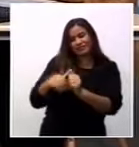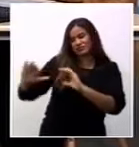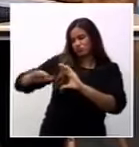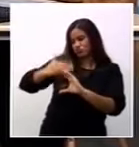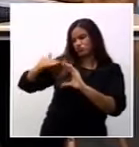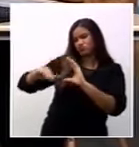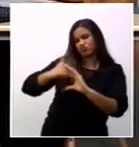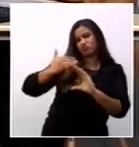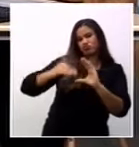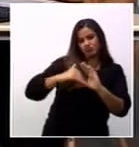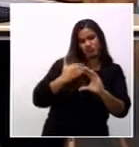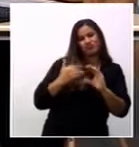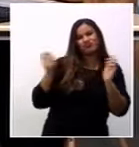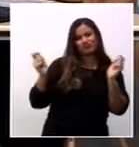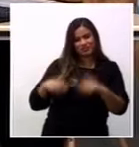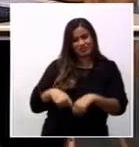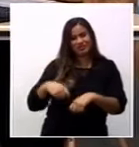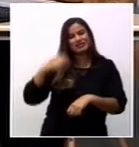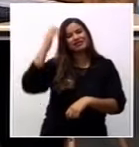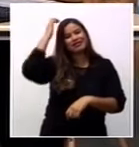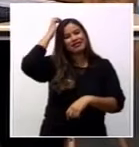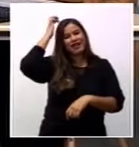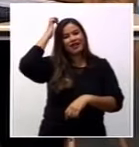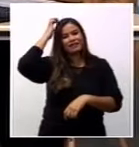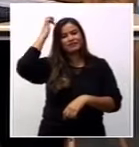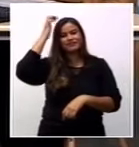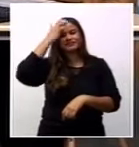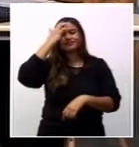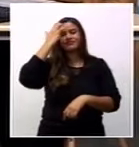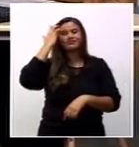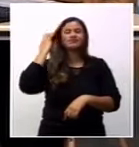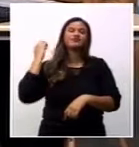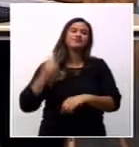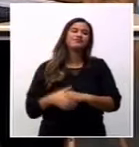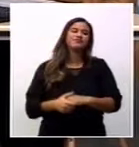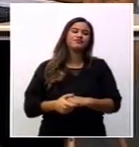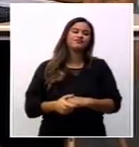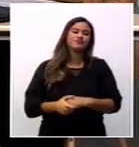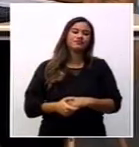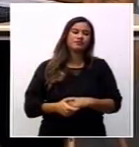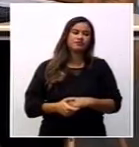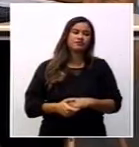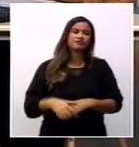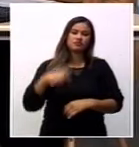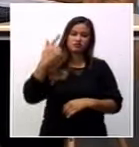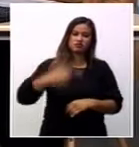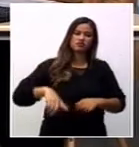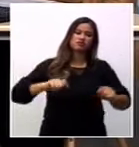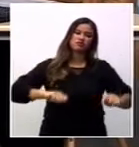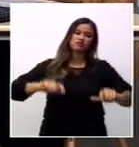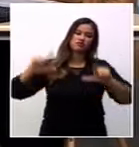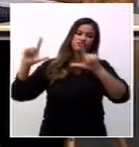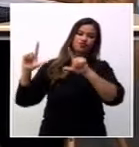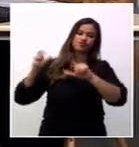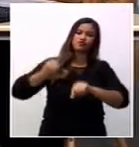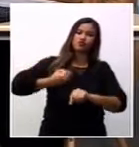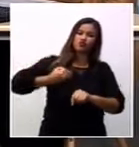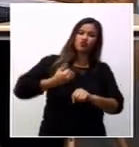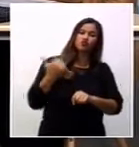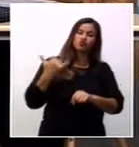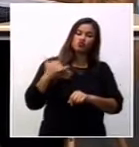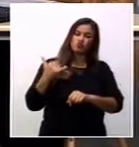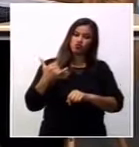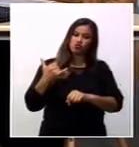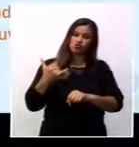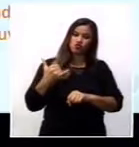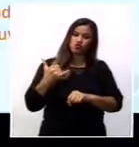de alerta, de chuva, que não condiz com a minha realidade. Exatamente. Então, vou pedir para que coloque novamente o número para vocês, para quem